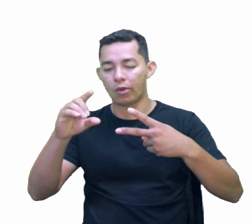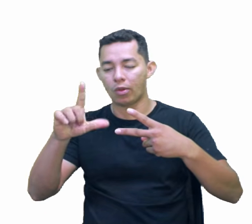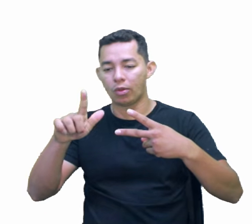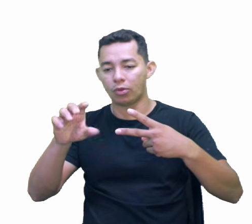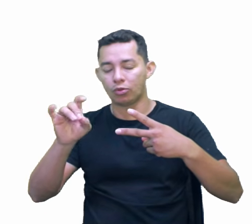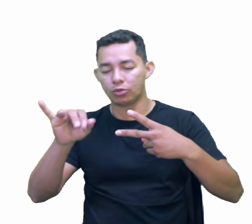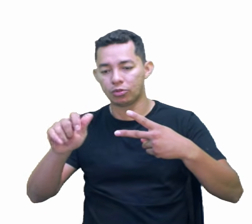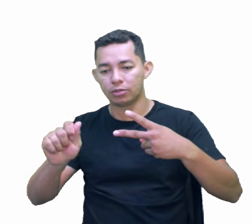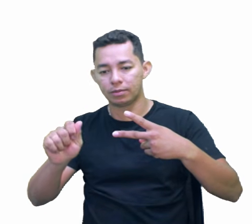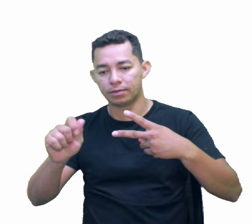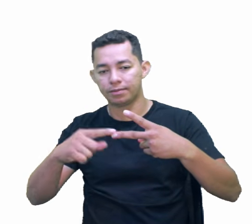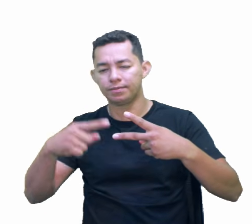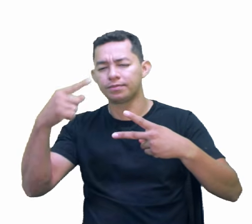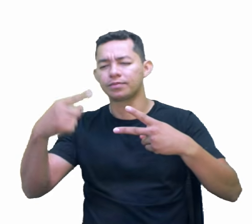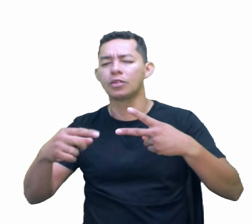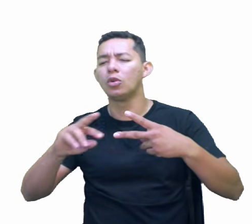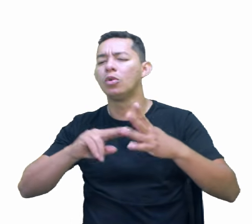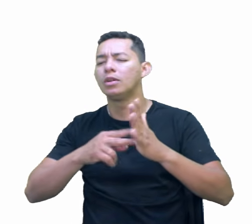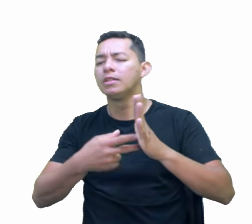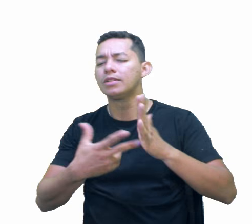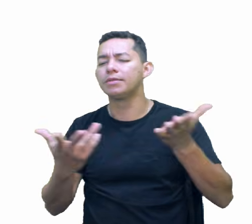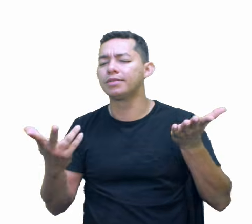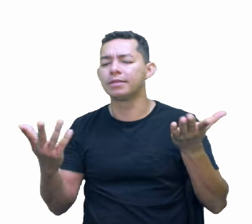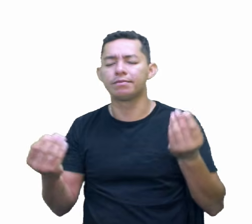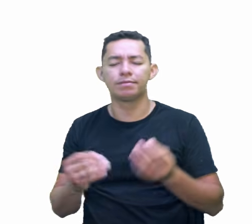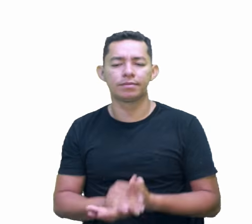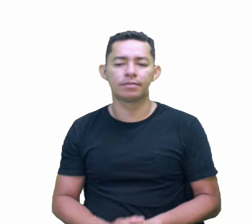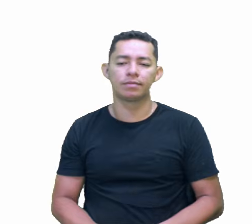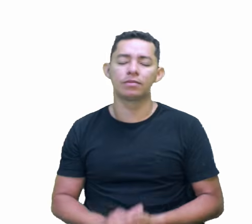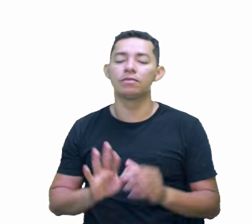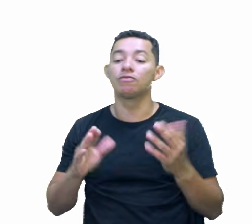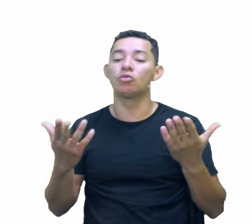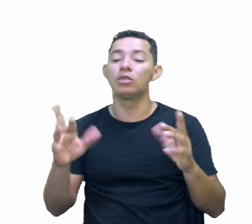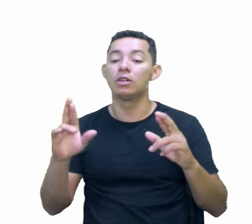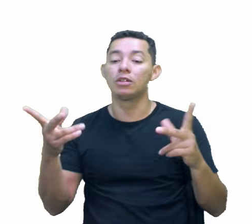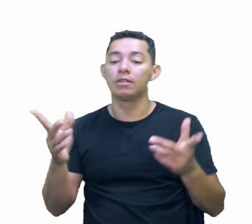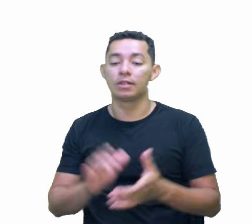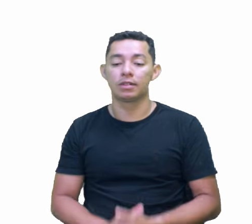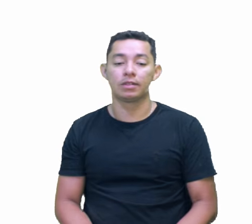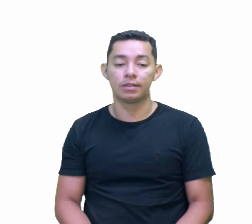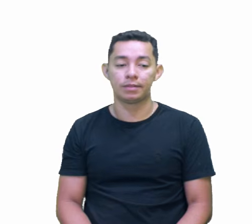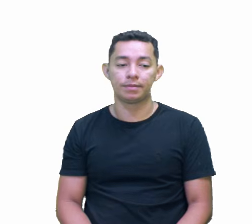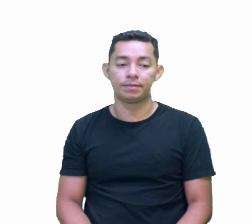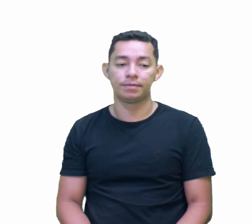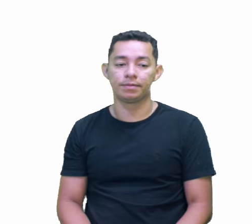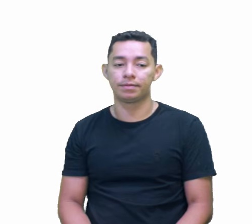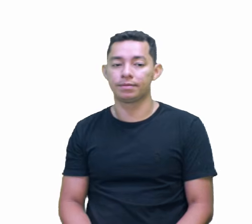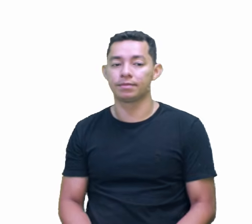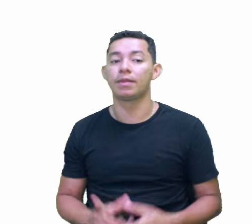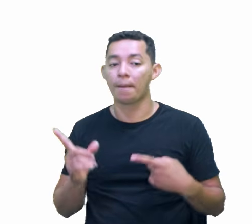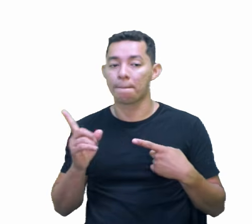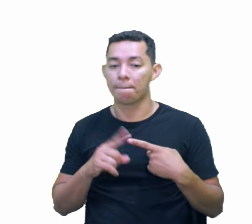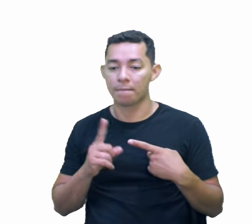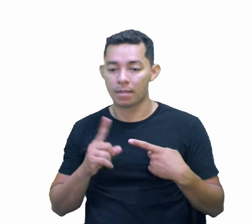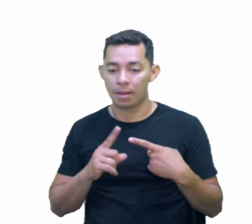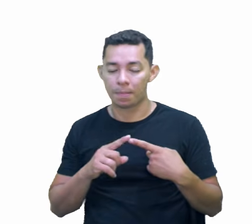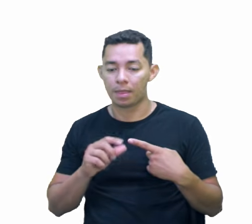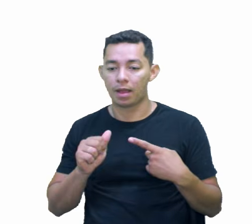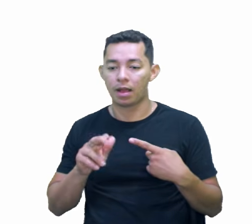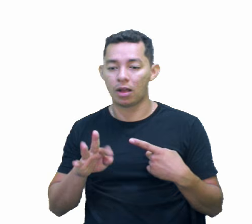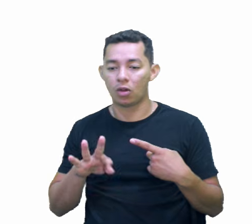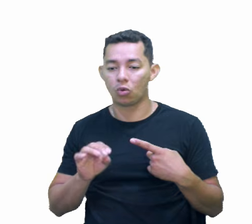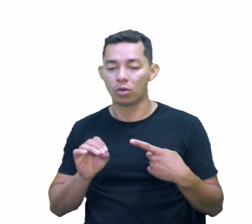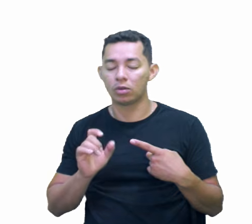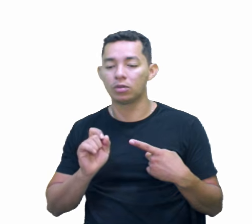essa autoecologia e sinecologia? Qual seria a diferença entre elas, né? A autoecologia, ela